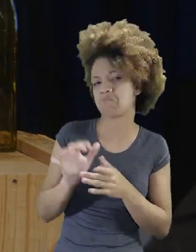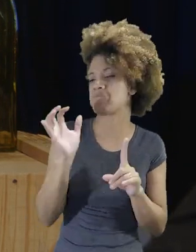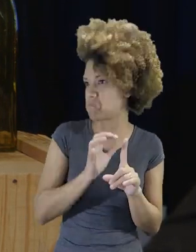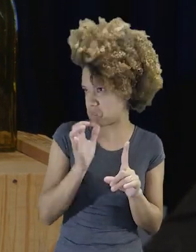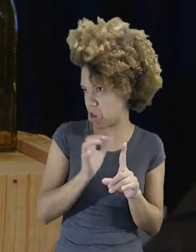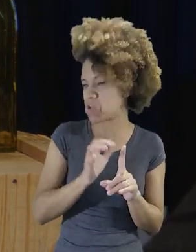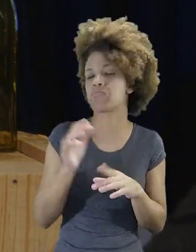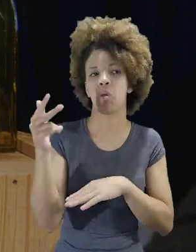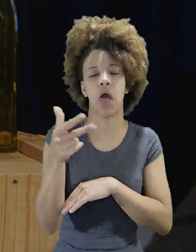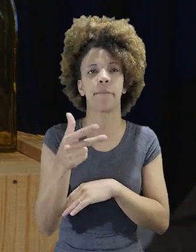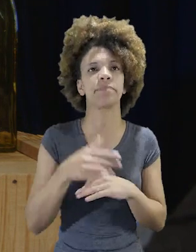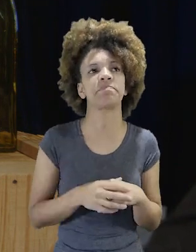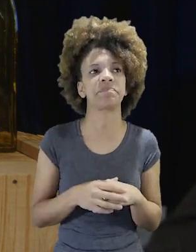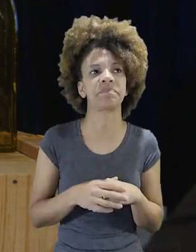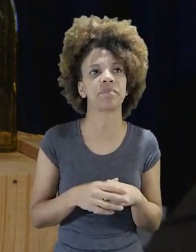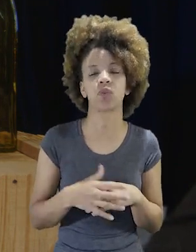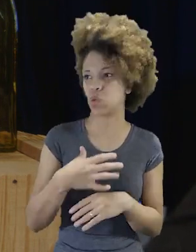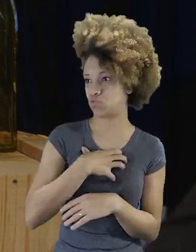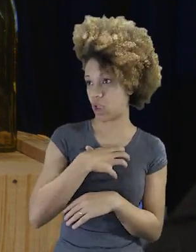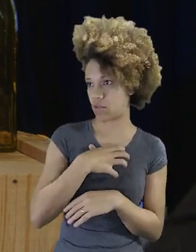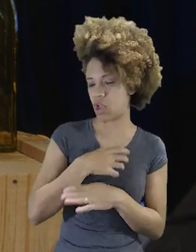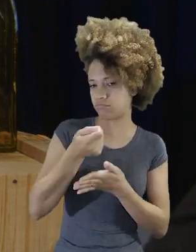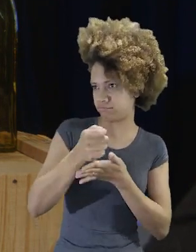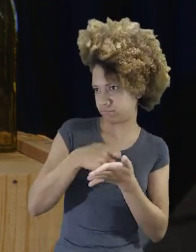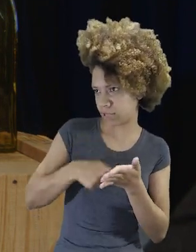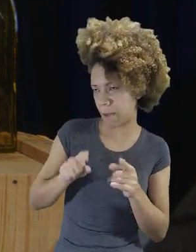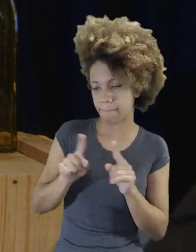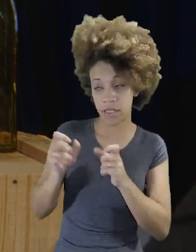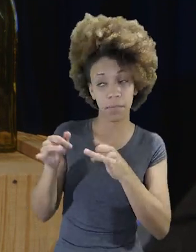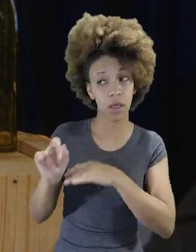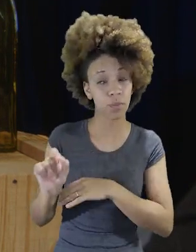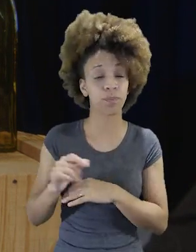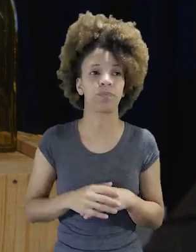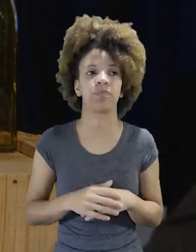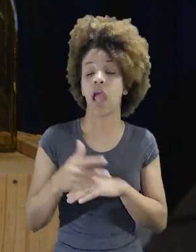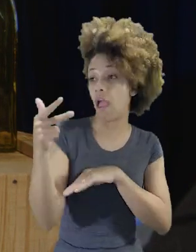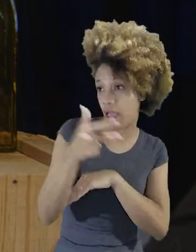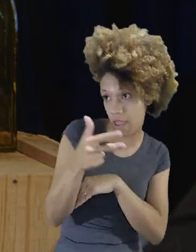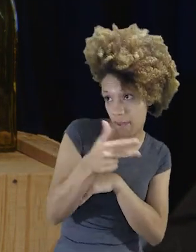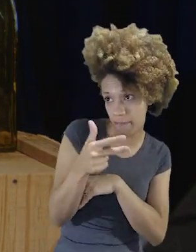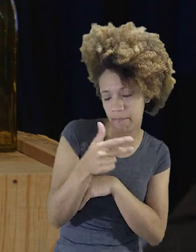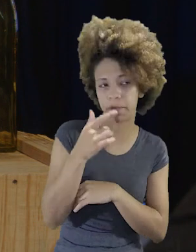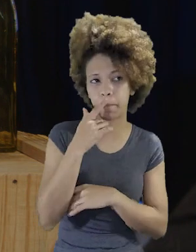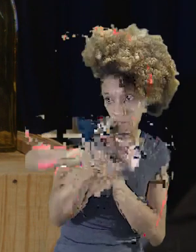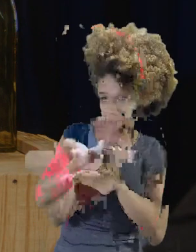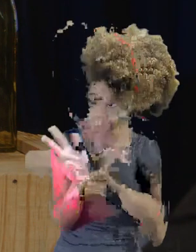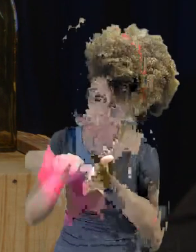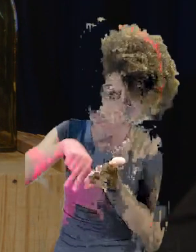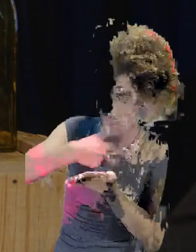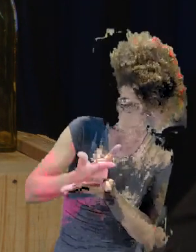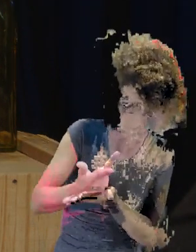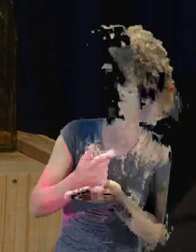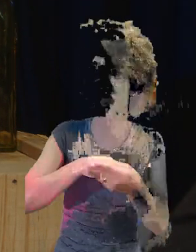escrever mas ele fala o seguinte que rap é o que você ouve hip hop é o que você vive